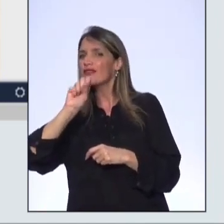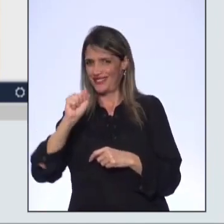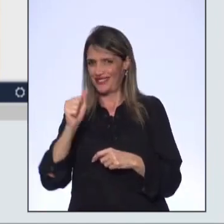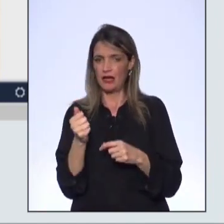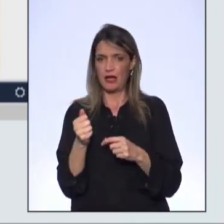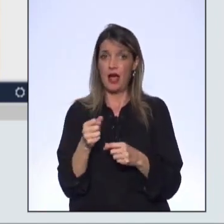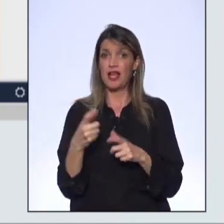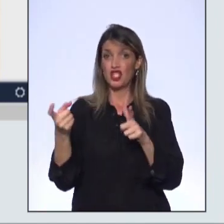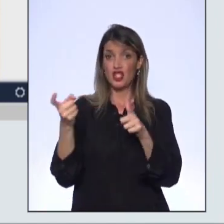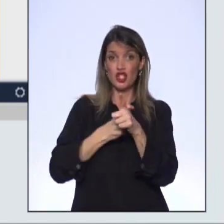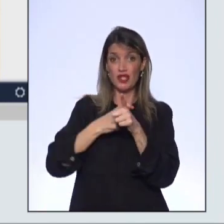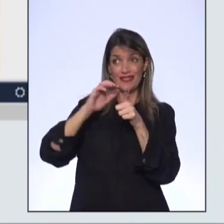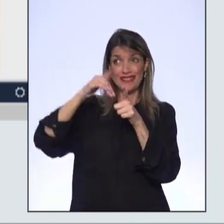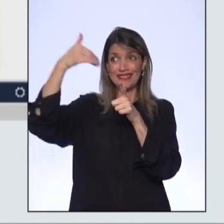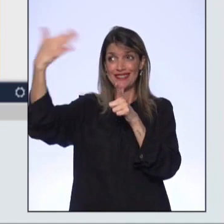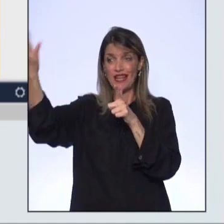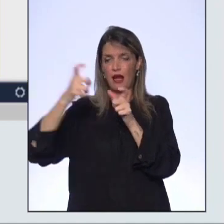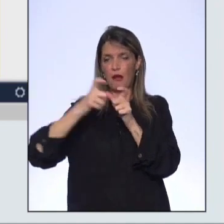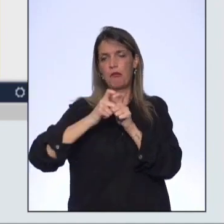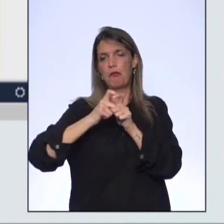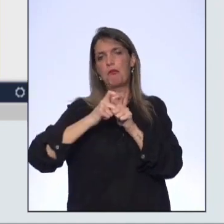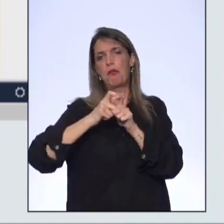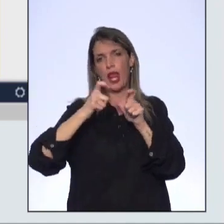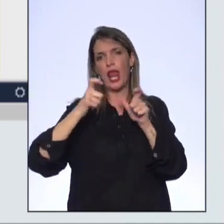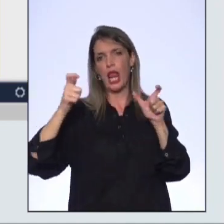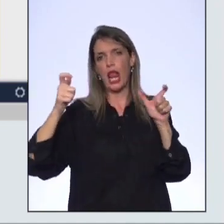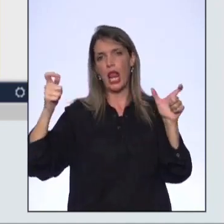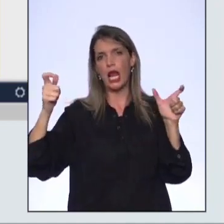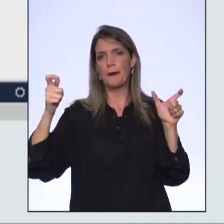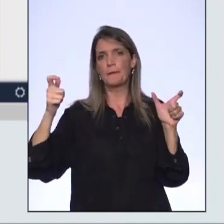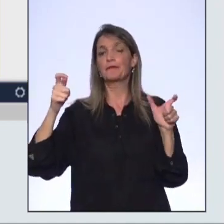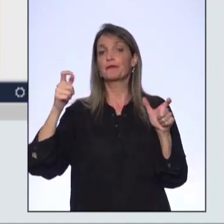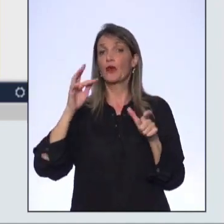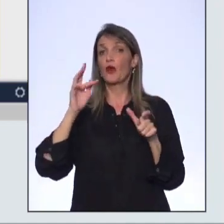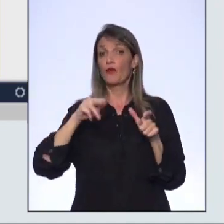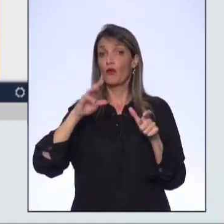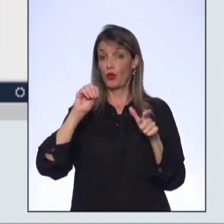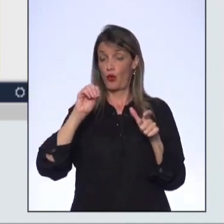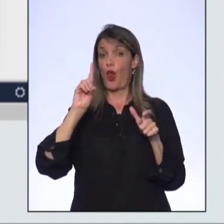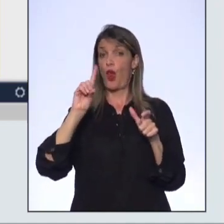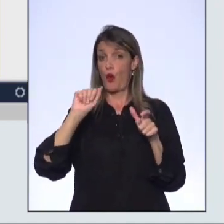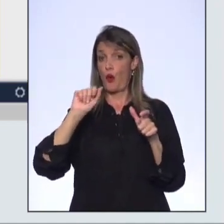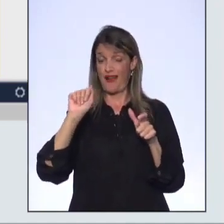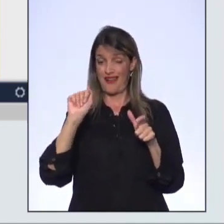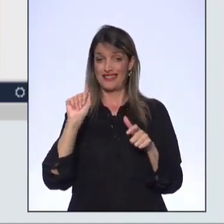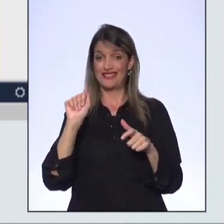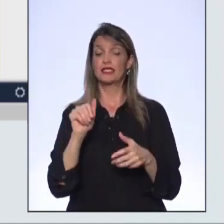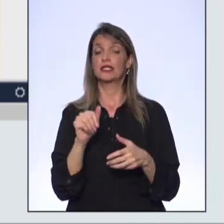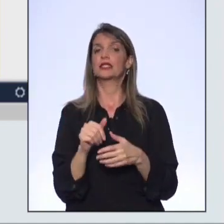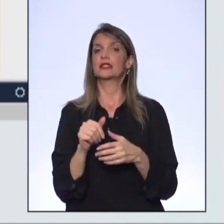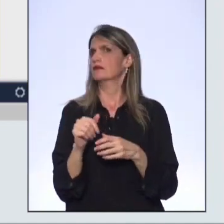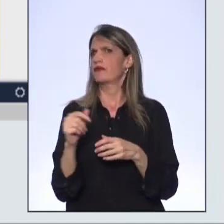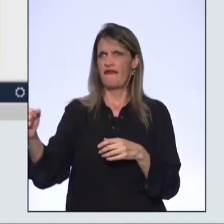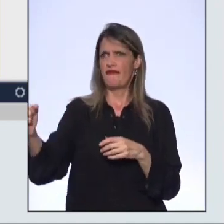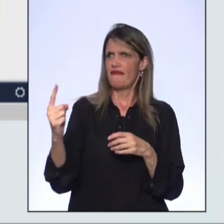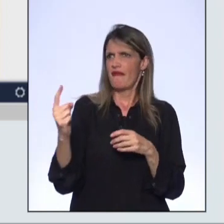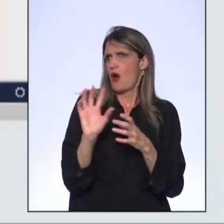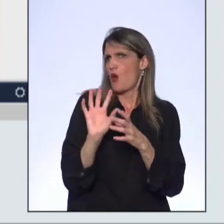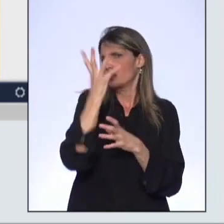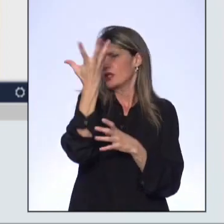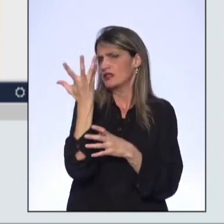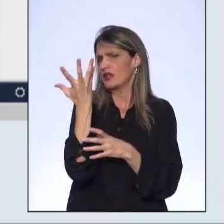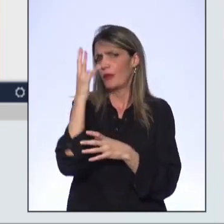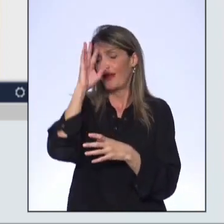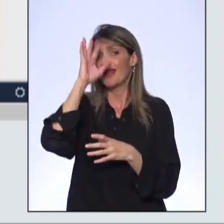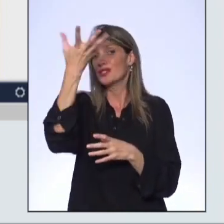da dívida externa brasileira. O Fundo Loan veio para tentar solucionar esse problema. Aqui estão as